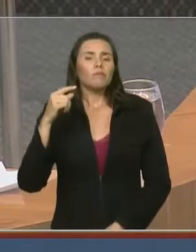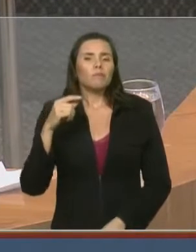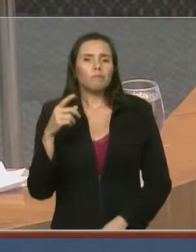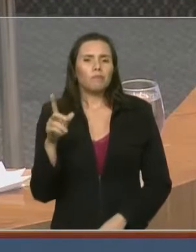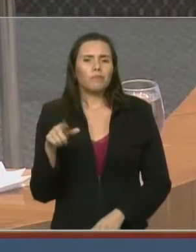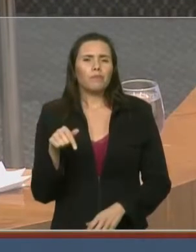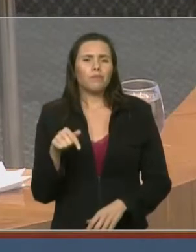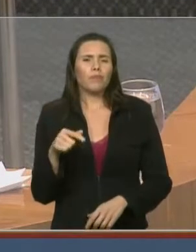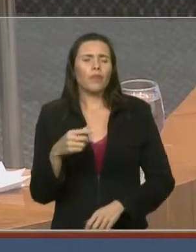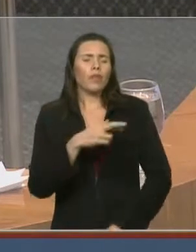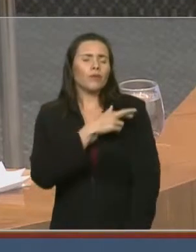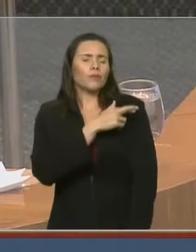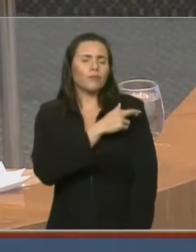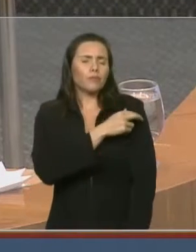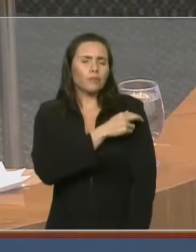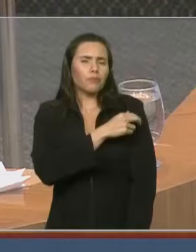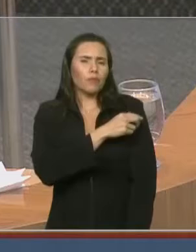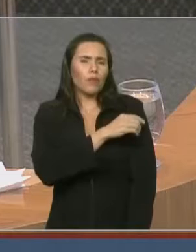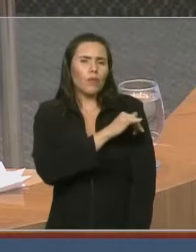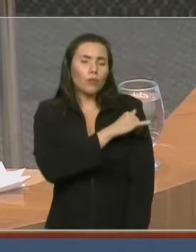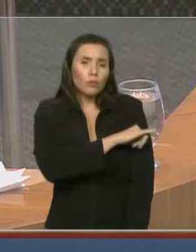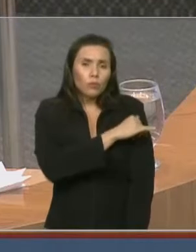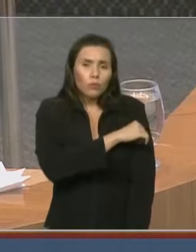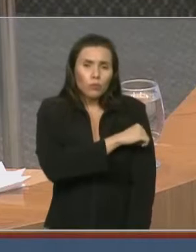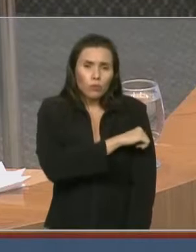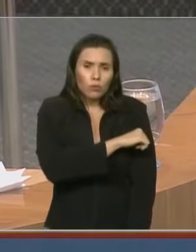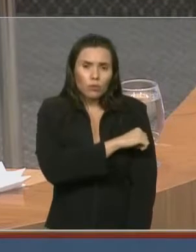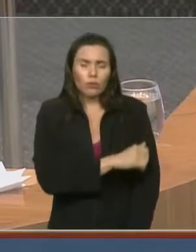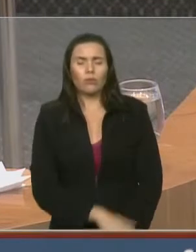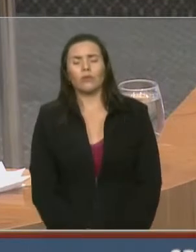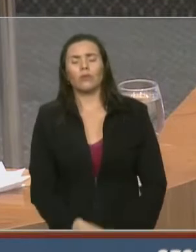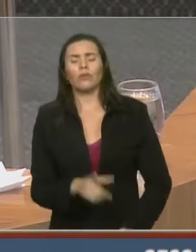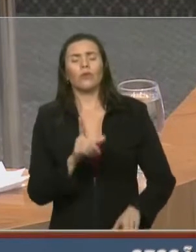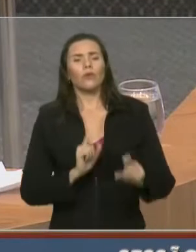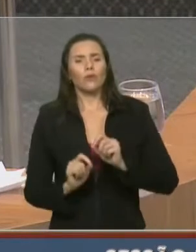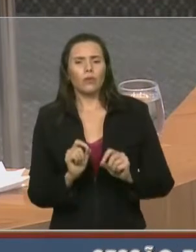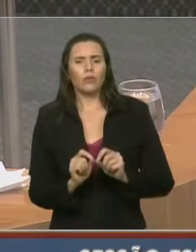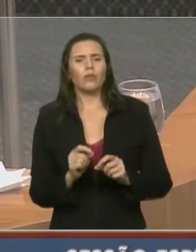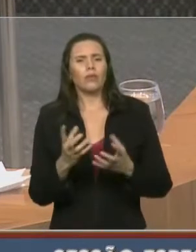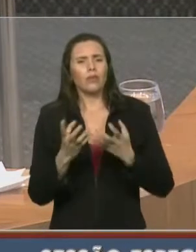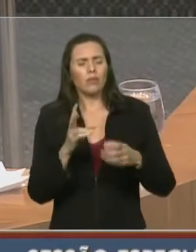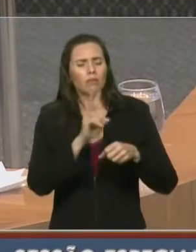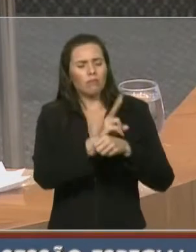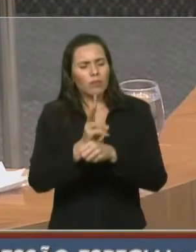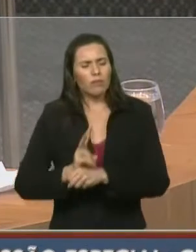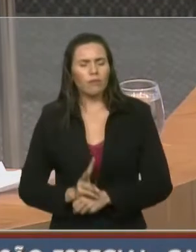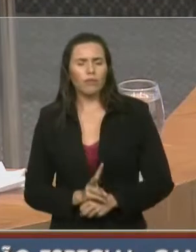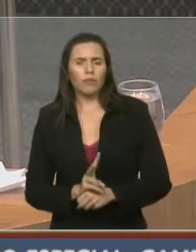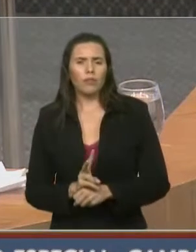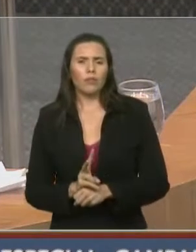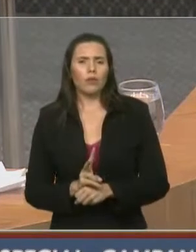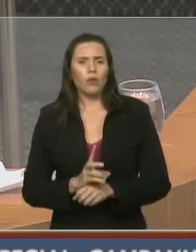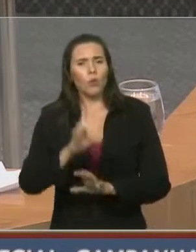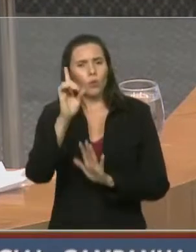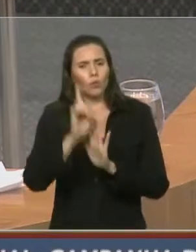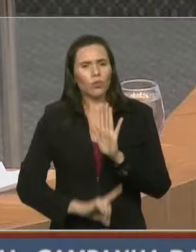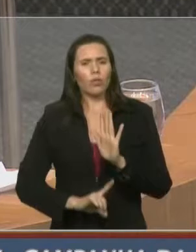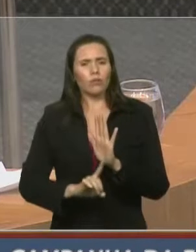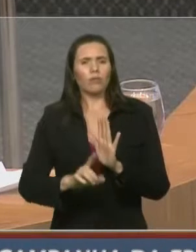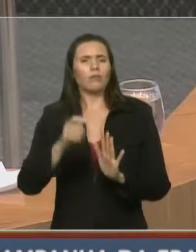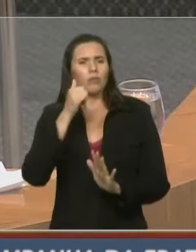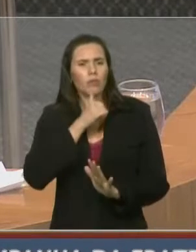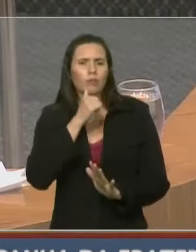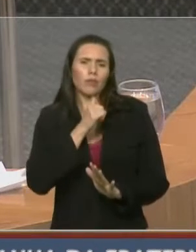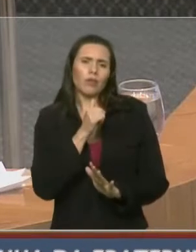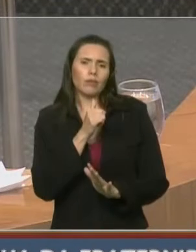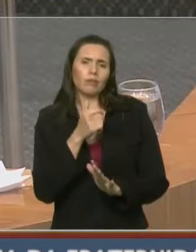fazia a defesa das garantias, da defesa, principalmente dos direitos das mulheres.